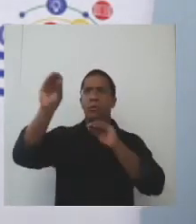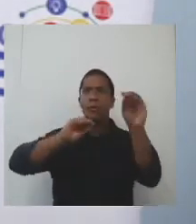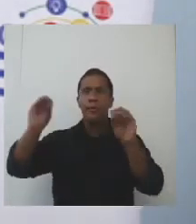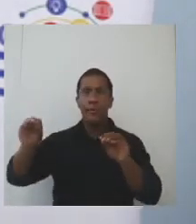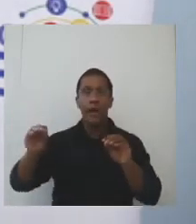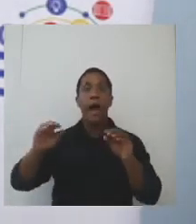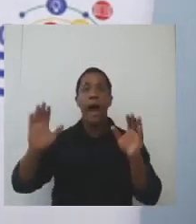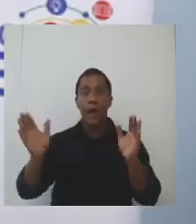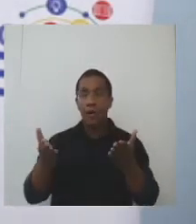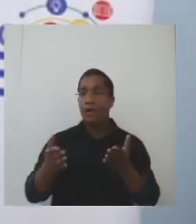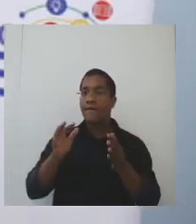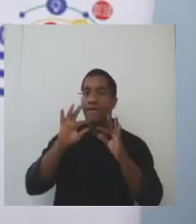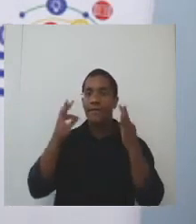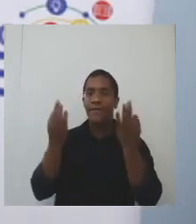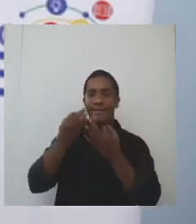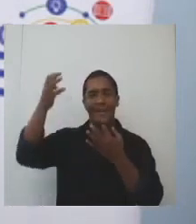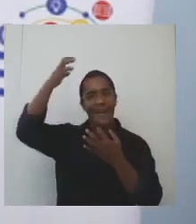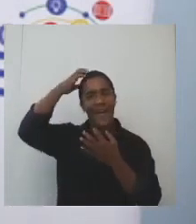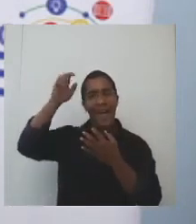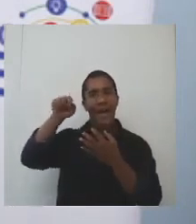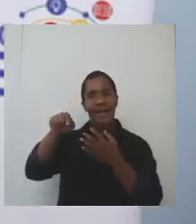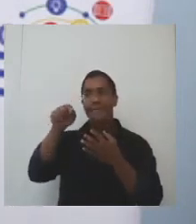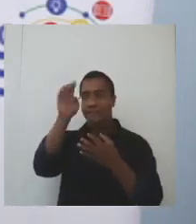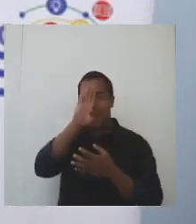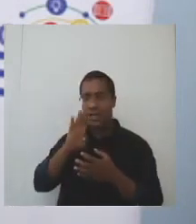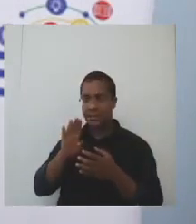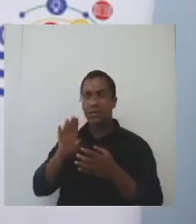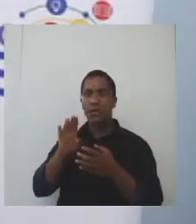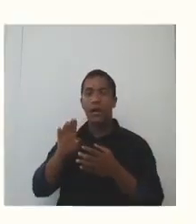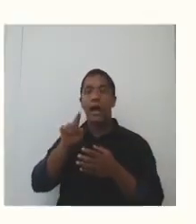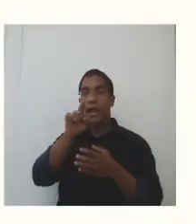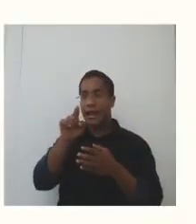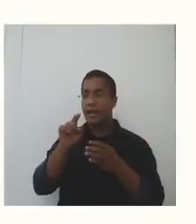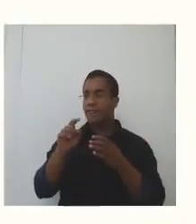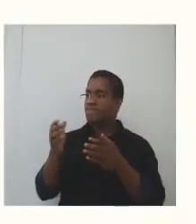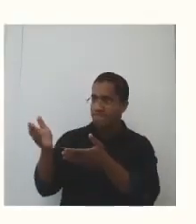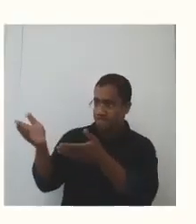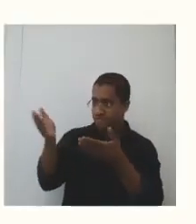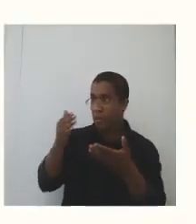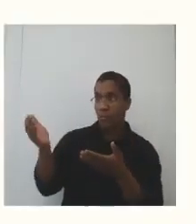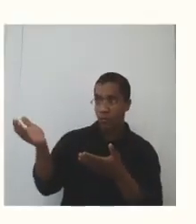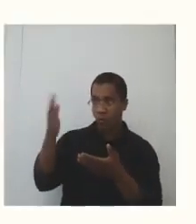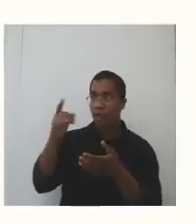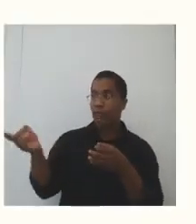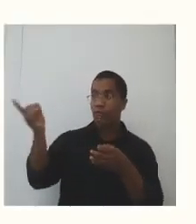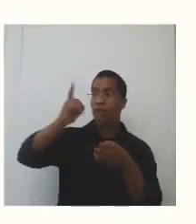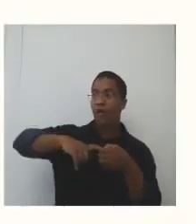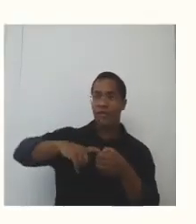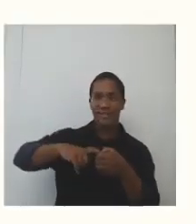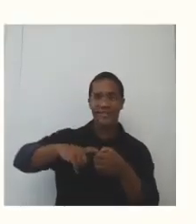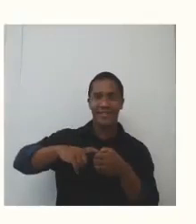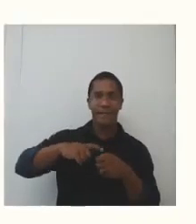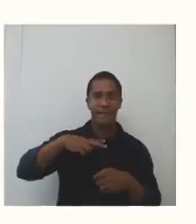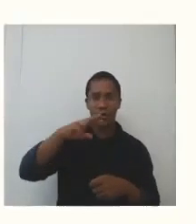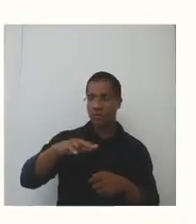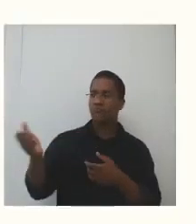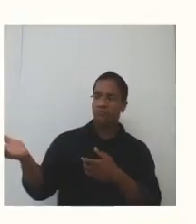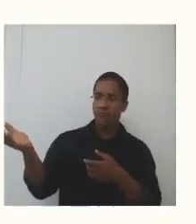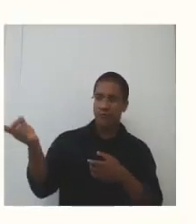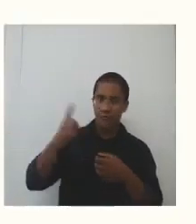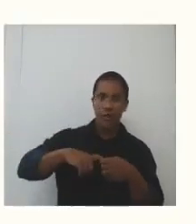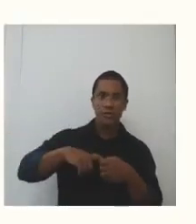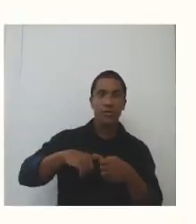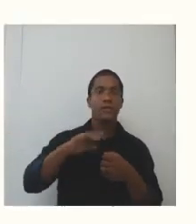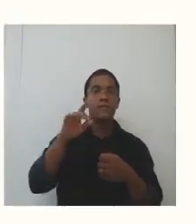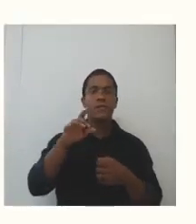português. E é aí que vamos ter uma grande surpresa. No momento que a família real é convidada para voltar para Portugal, Dom